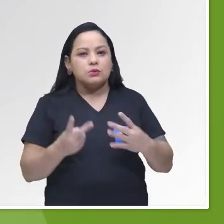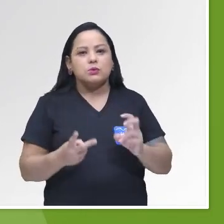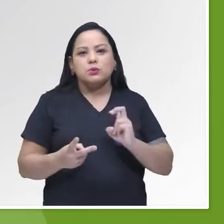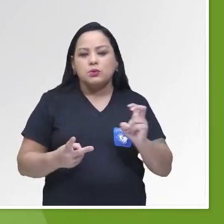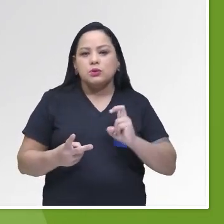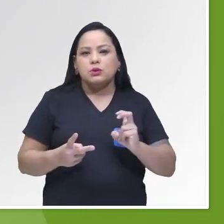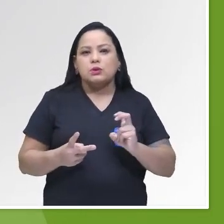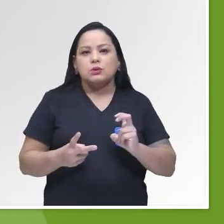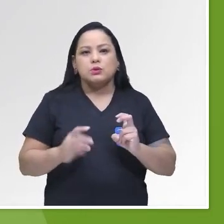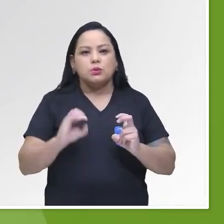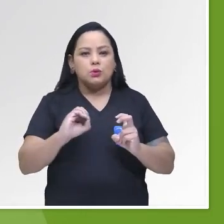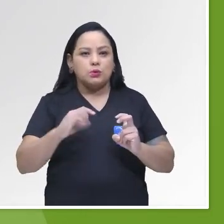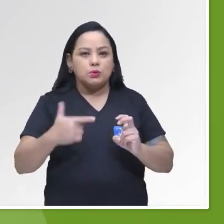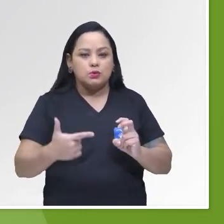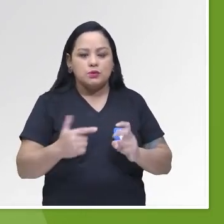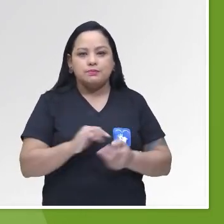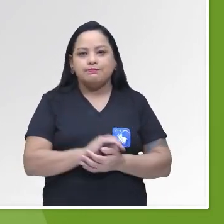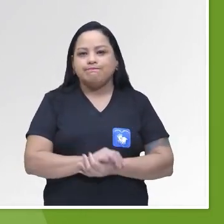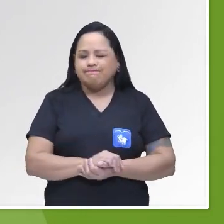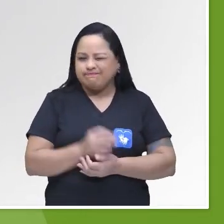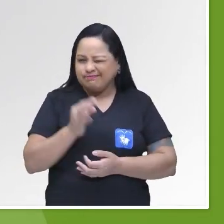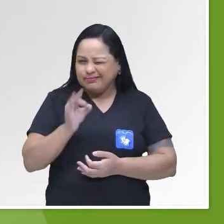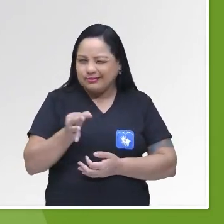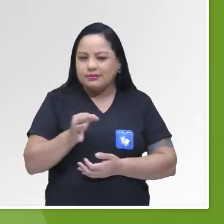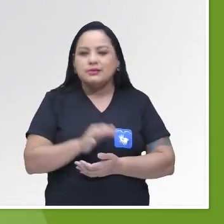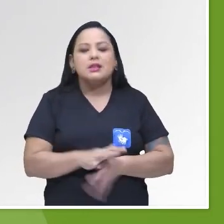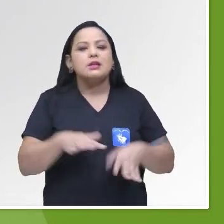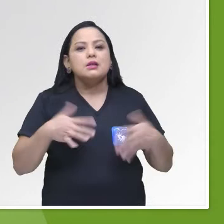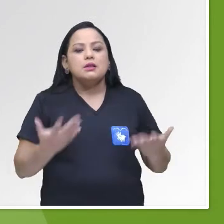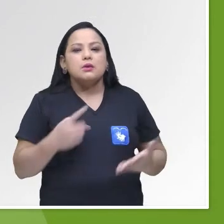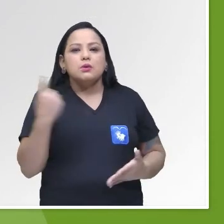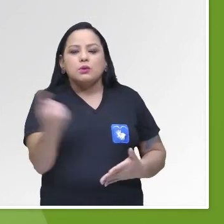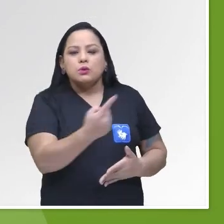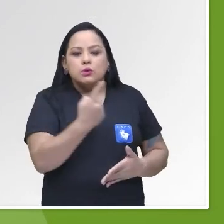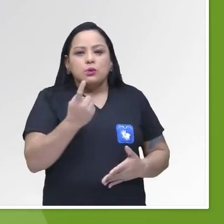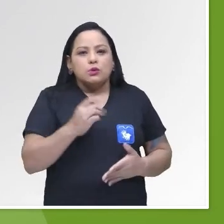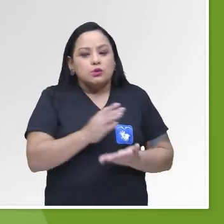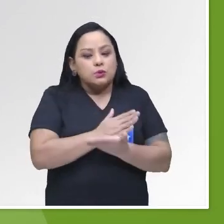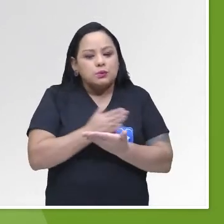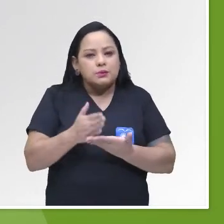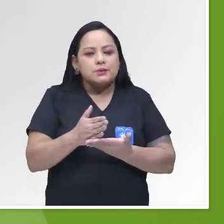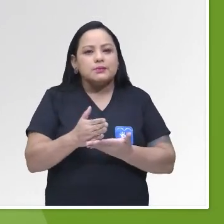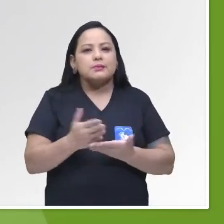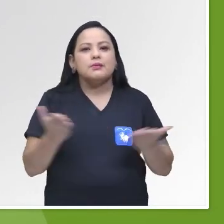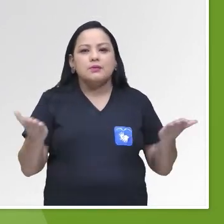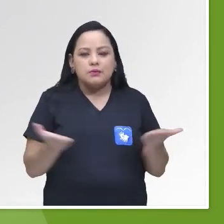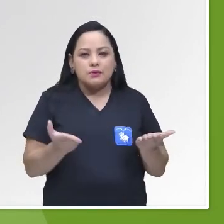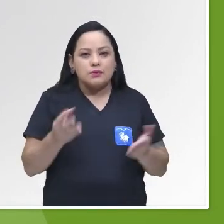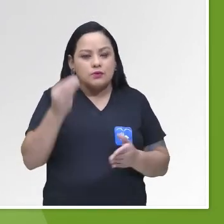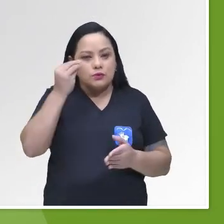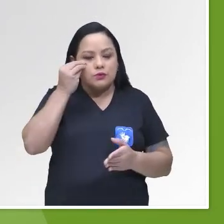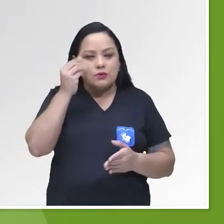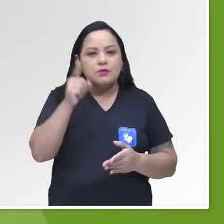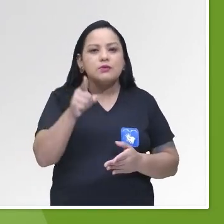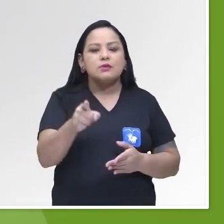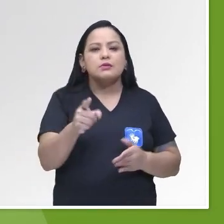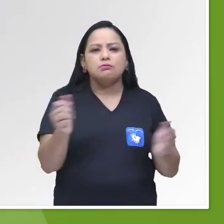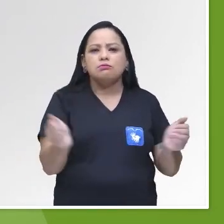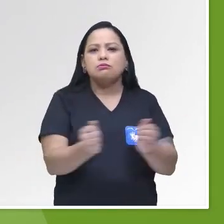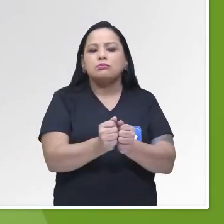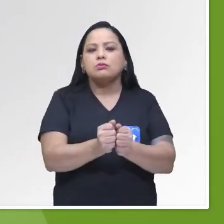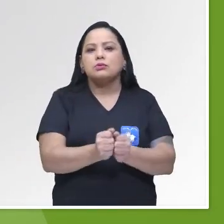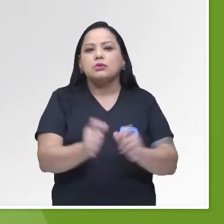último, o oxigênio, tá bom? Então, gente, eu vou iniciar aqui, observem vocês, que